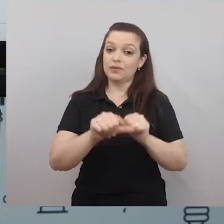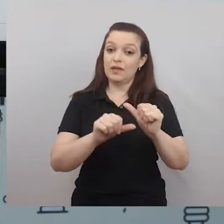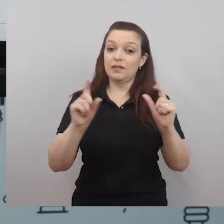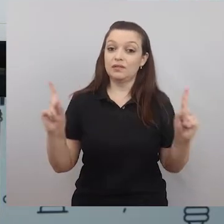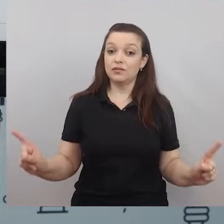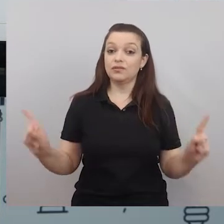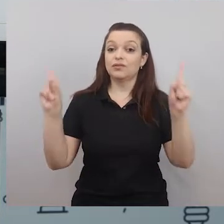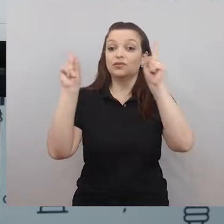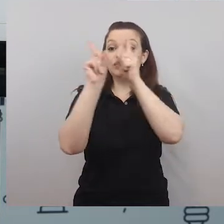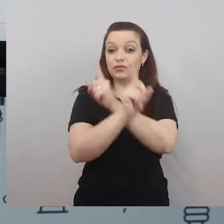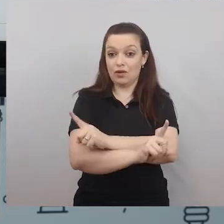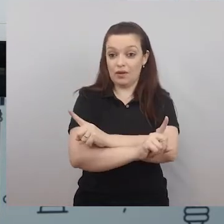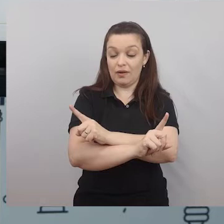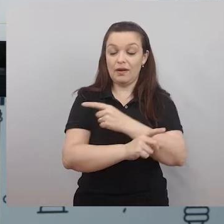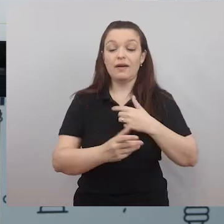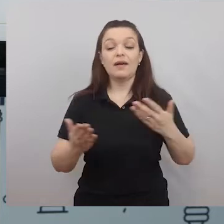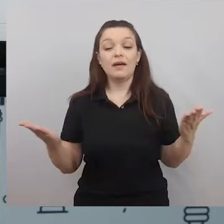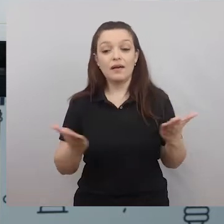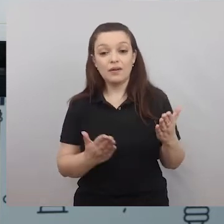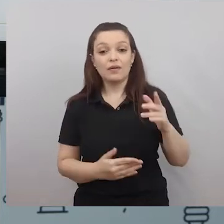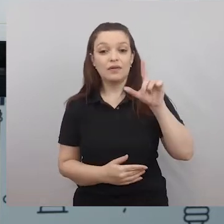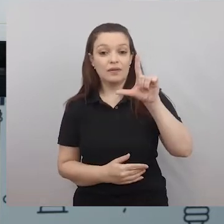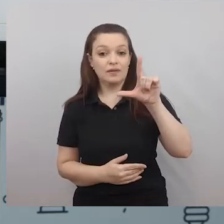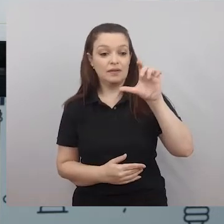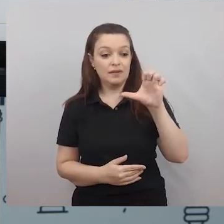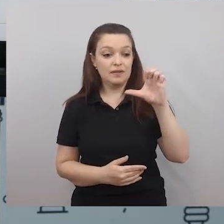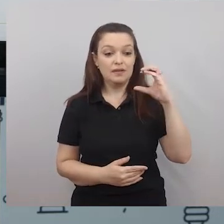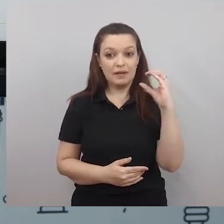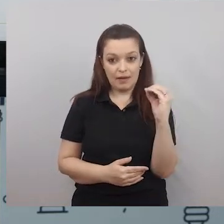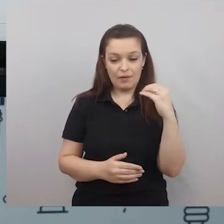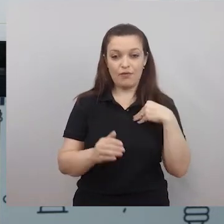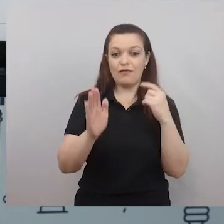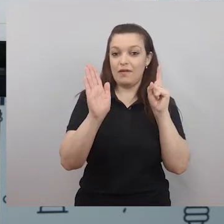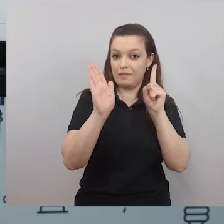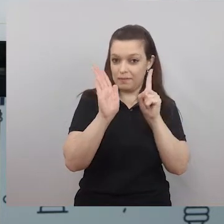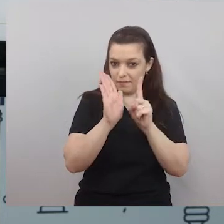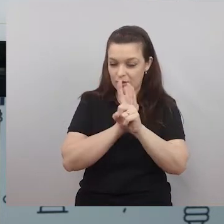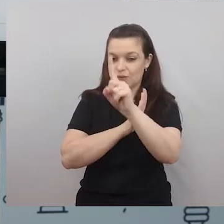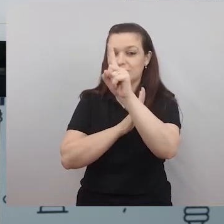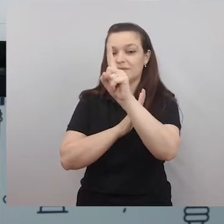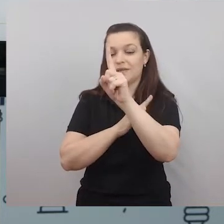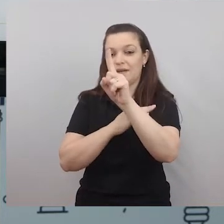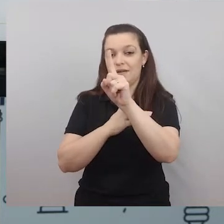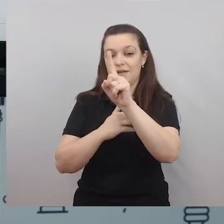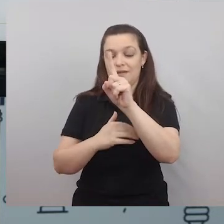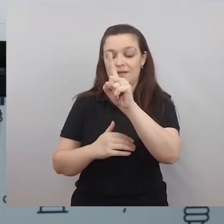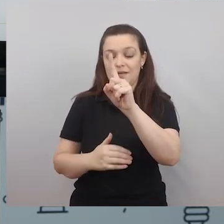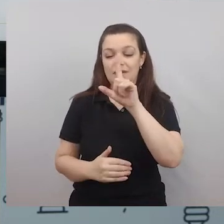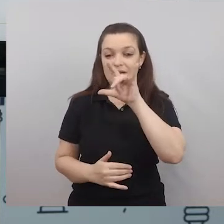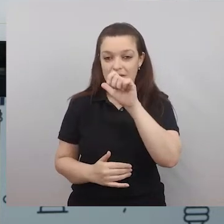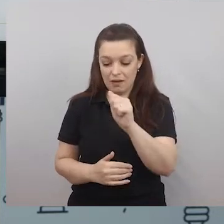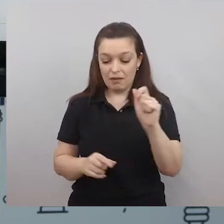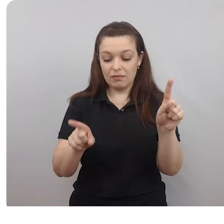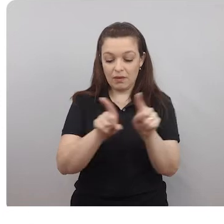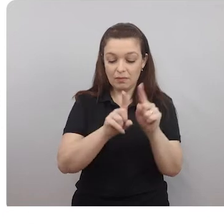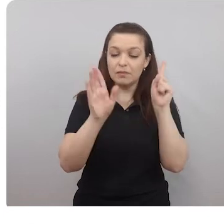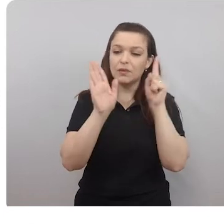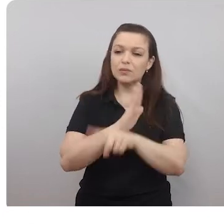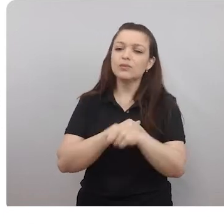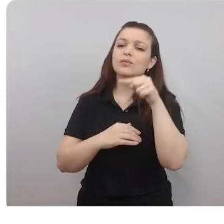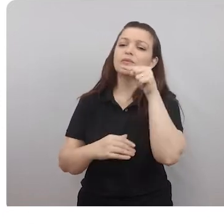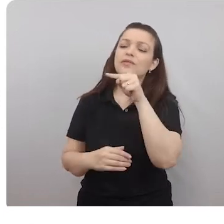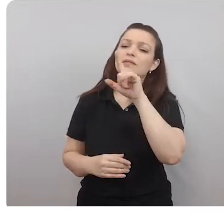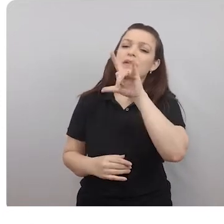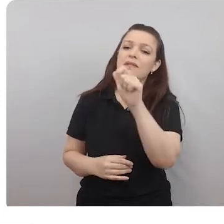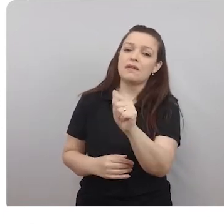mudar de posição. Agora o Léo vai perguntar para a Lia. O Léo vai perguntar para a Lia também